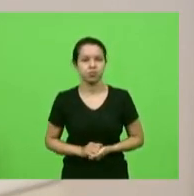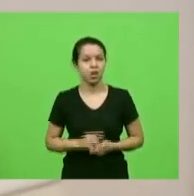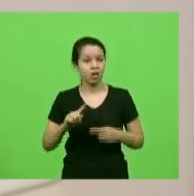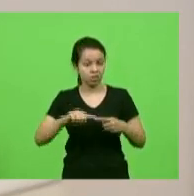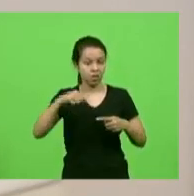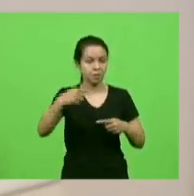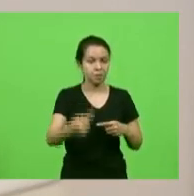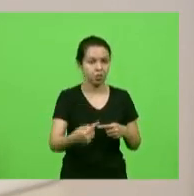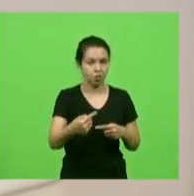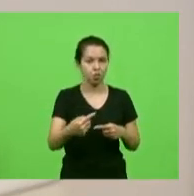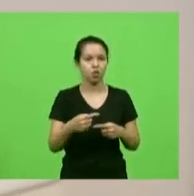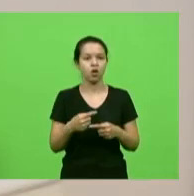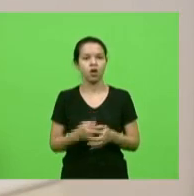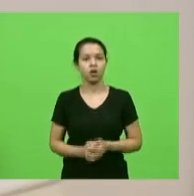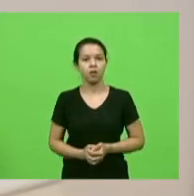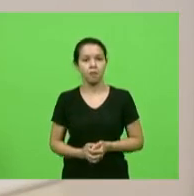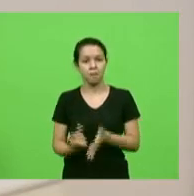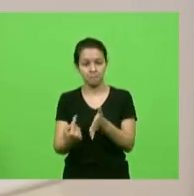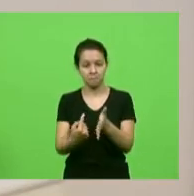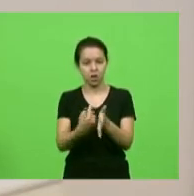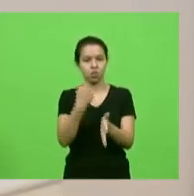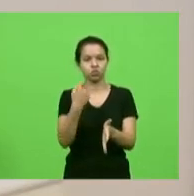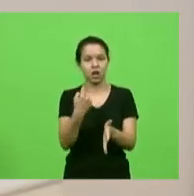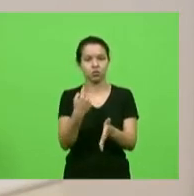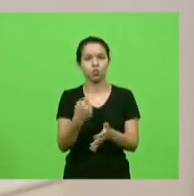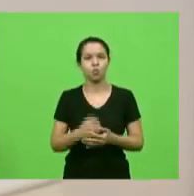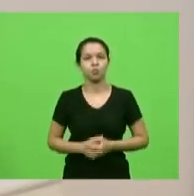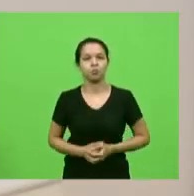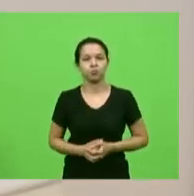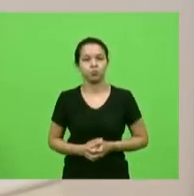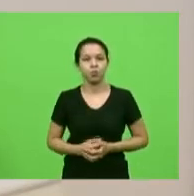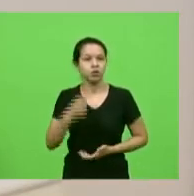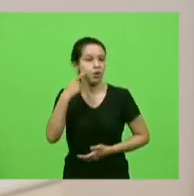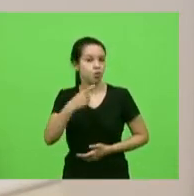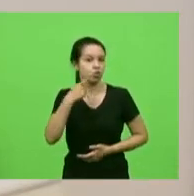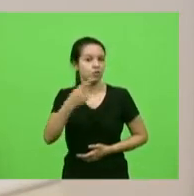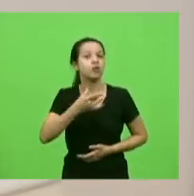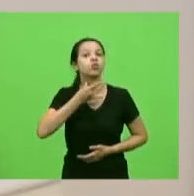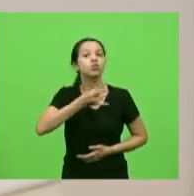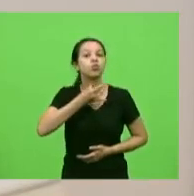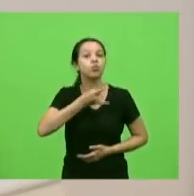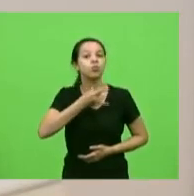Posteriormente, perguntado pelo deputado estadual Valdir Cobalcini,